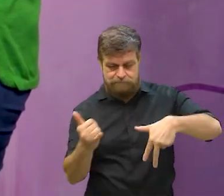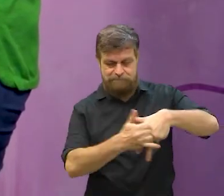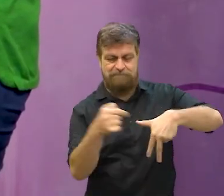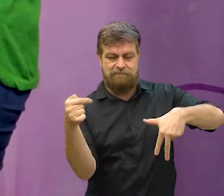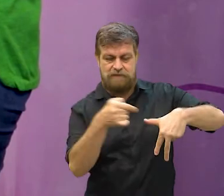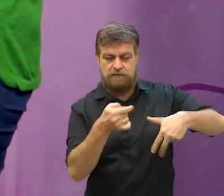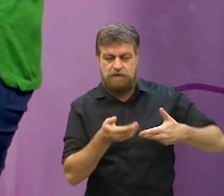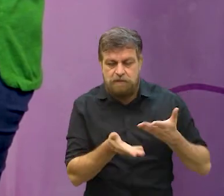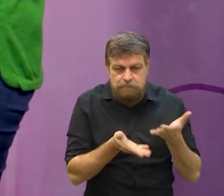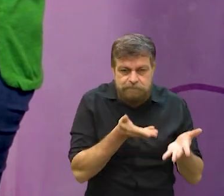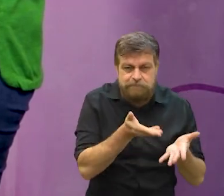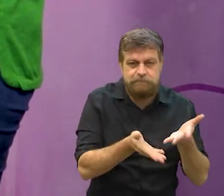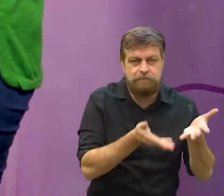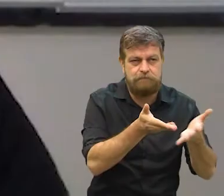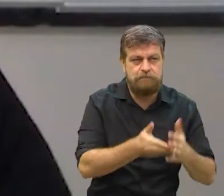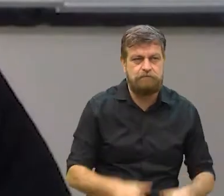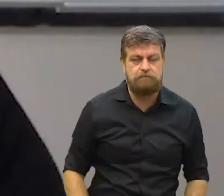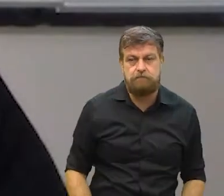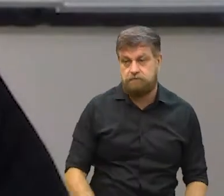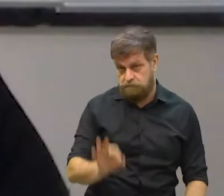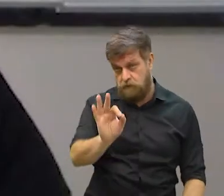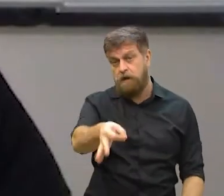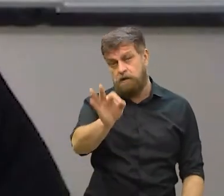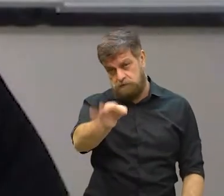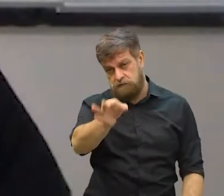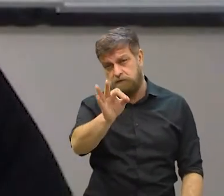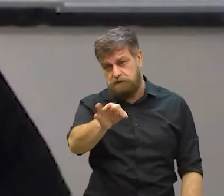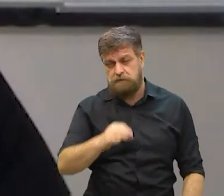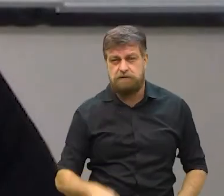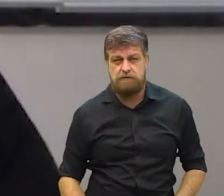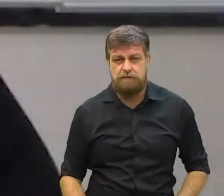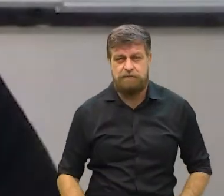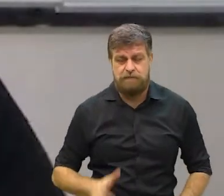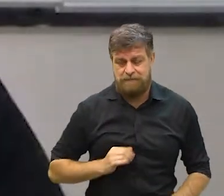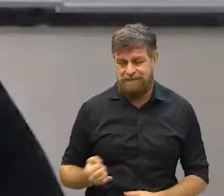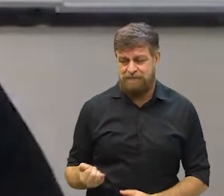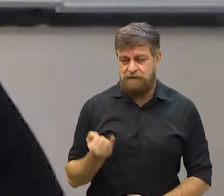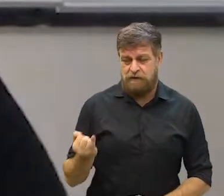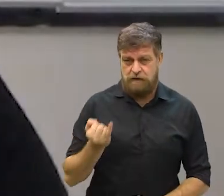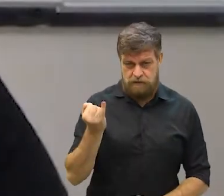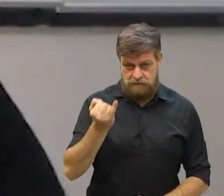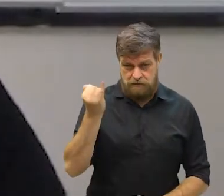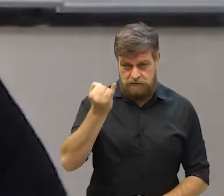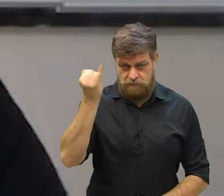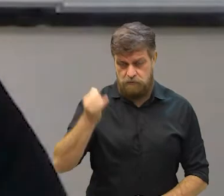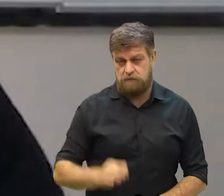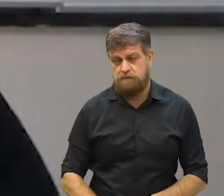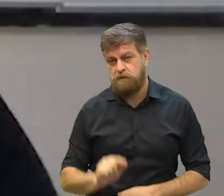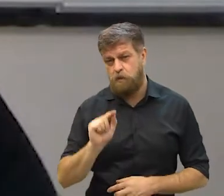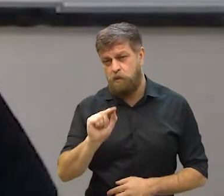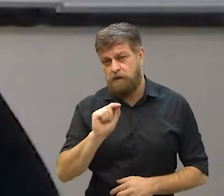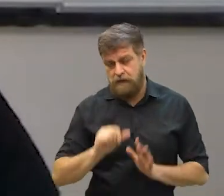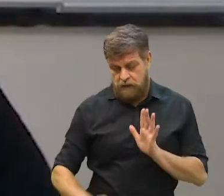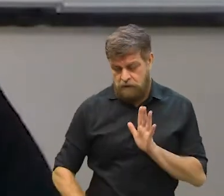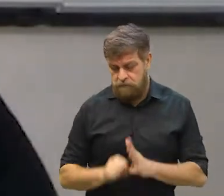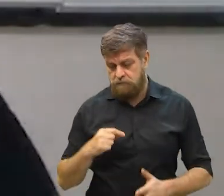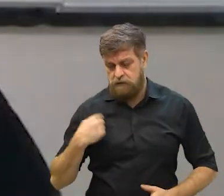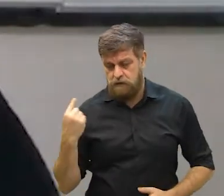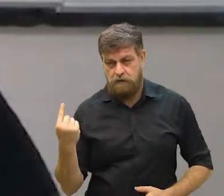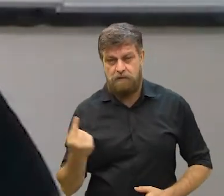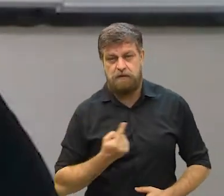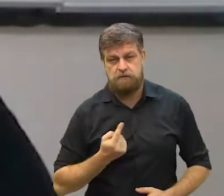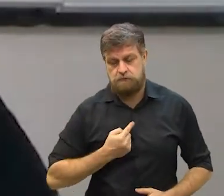ser beneficiado, né, doutora? Com certeza. A importância disso primeiro,